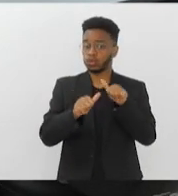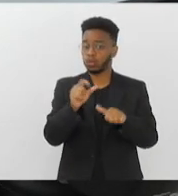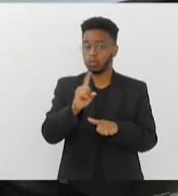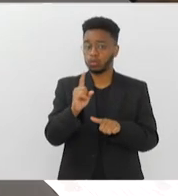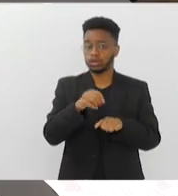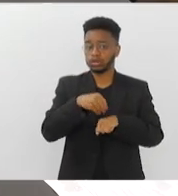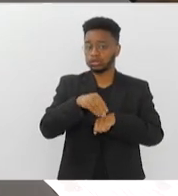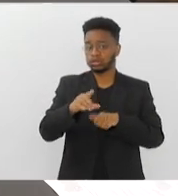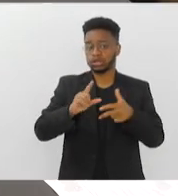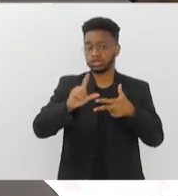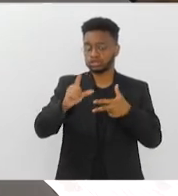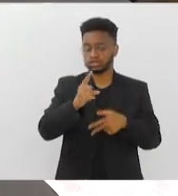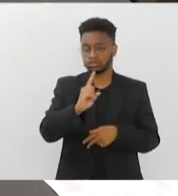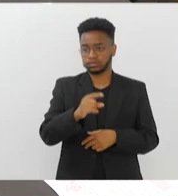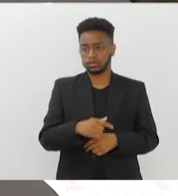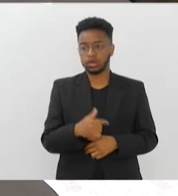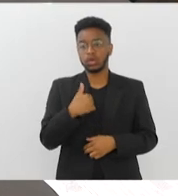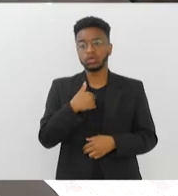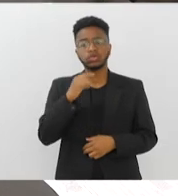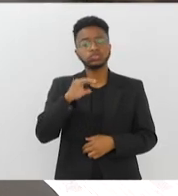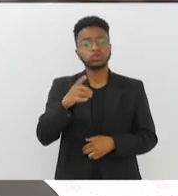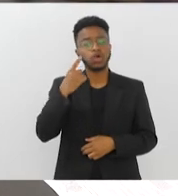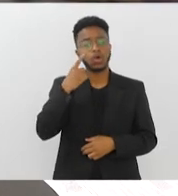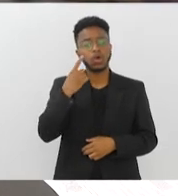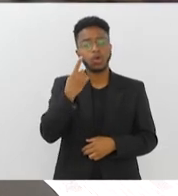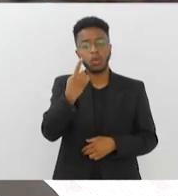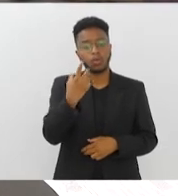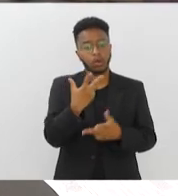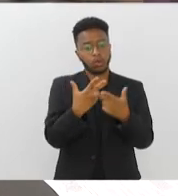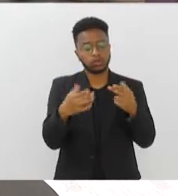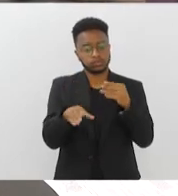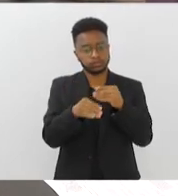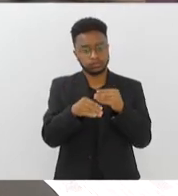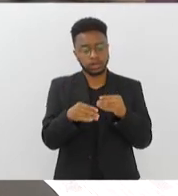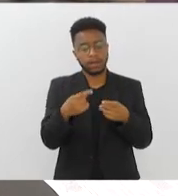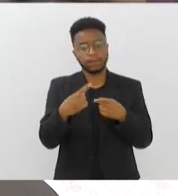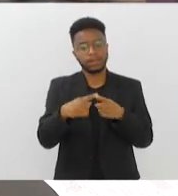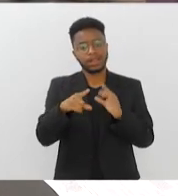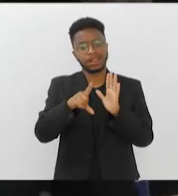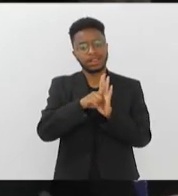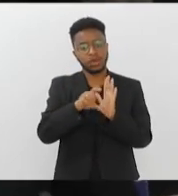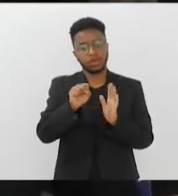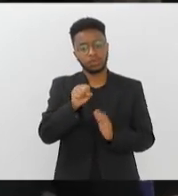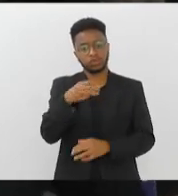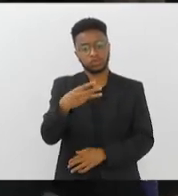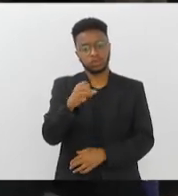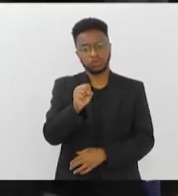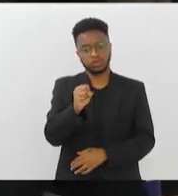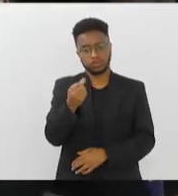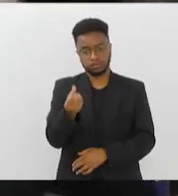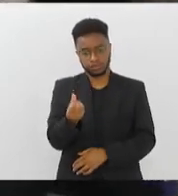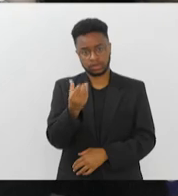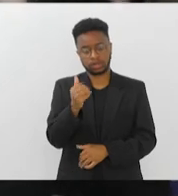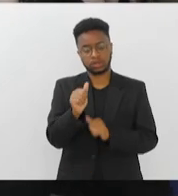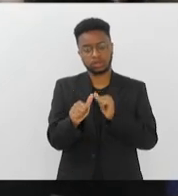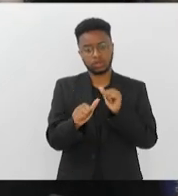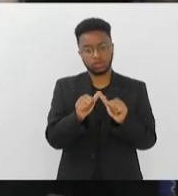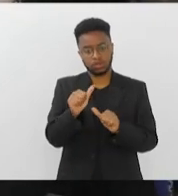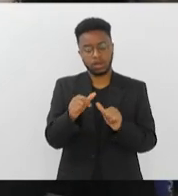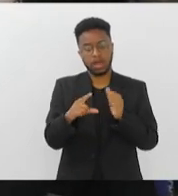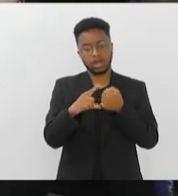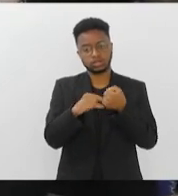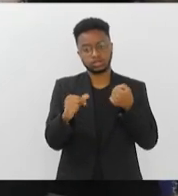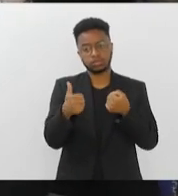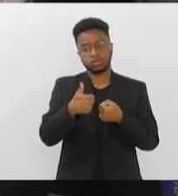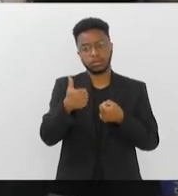indicação legislativa. Né? Tá, só uma observação, presidente. Deputada, na própria lei, 8386, que está alterando, no artigo 1º está